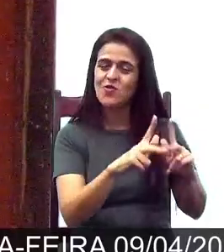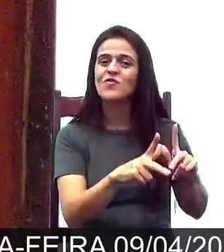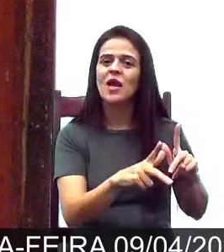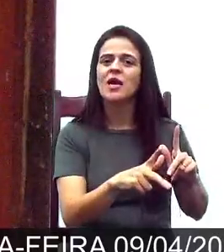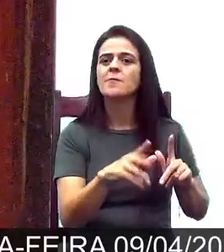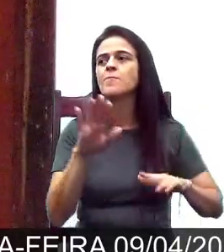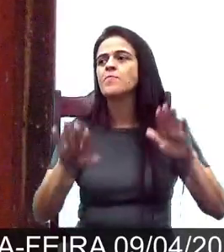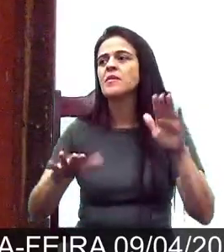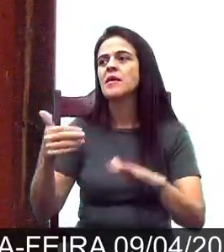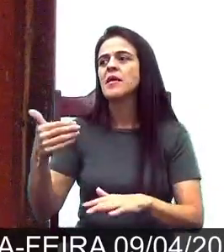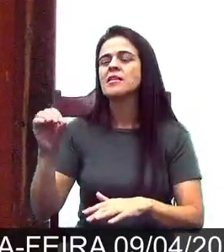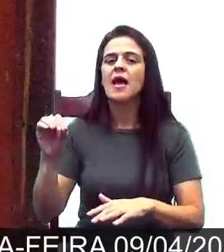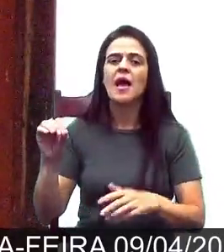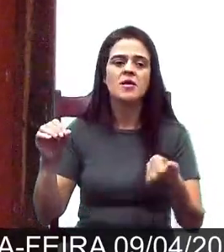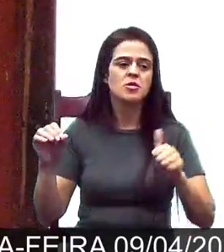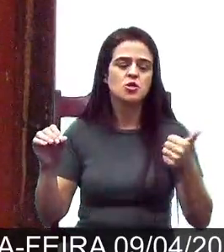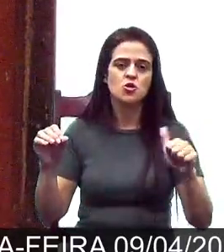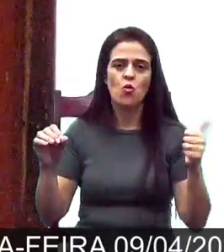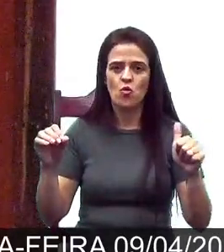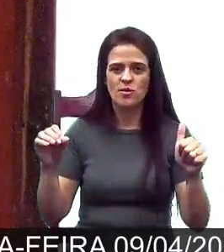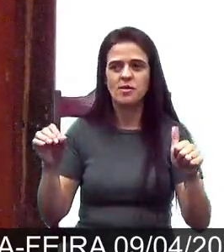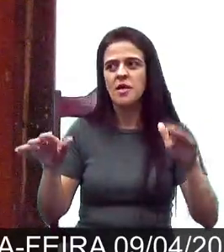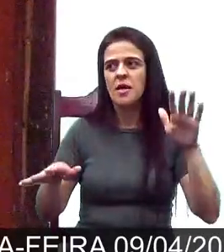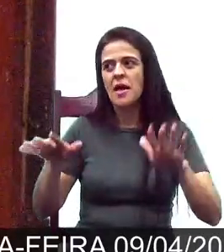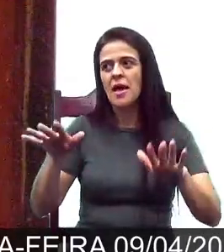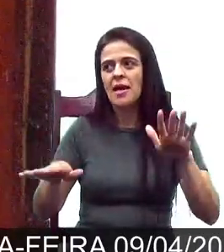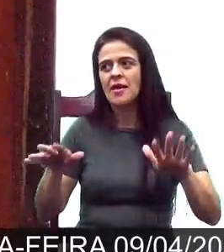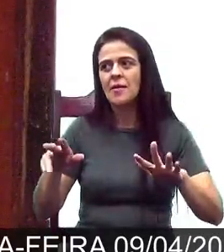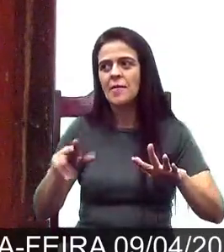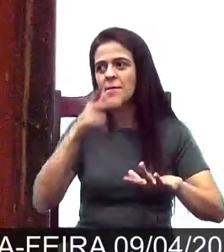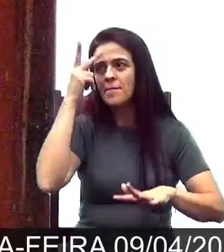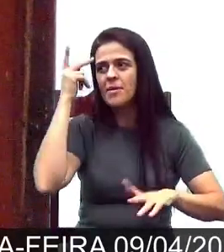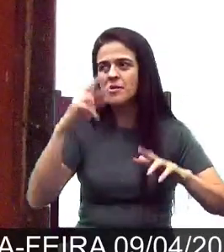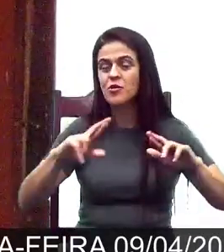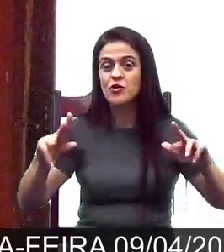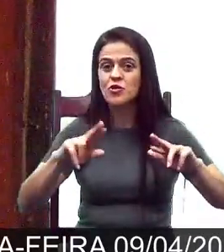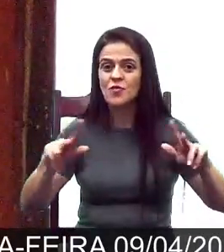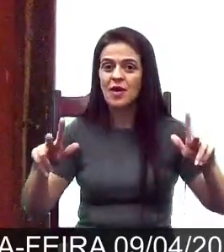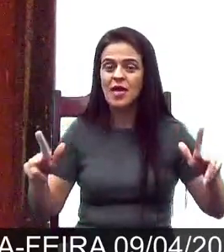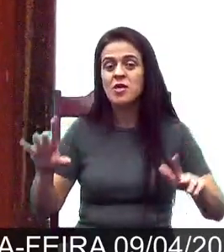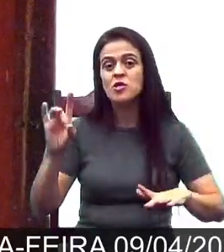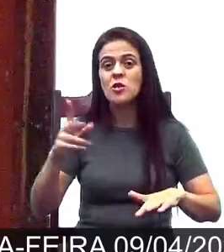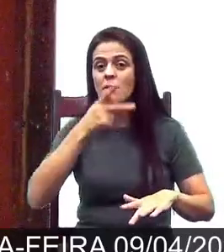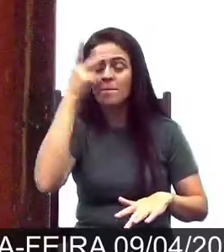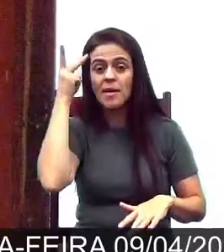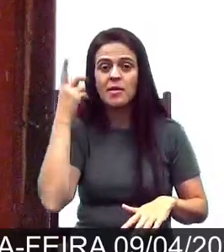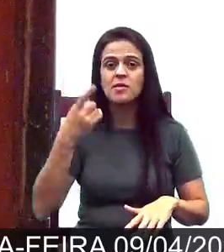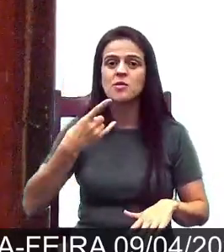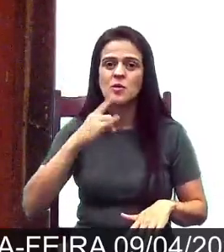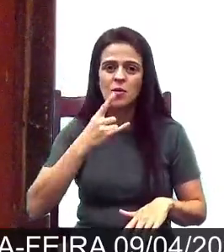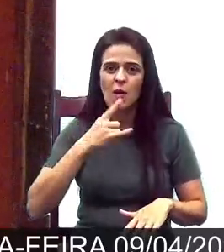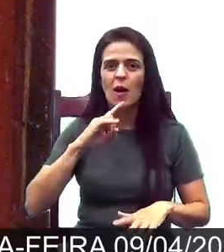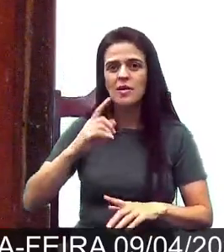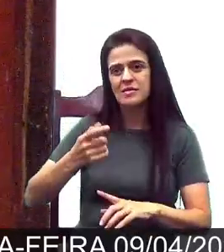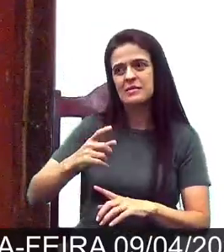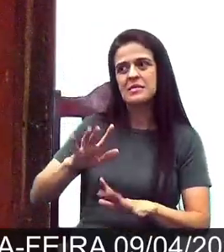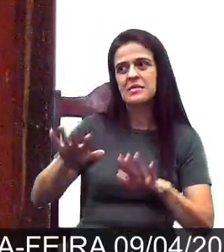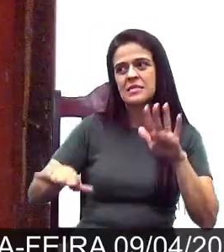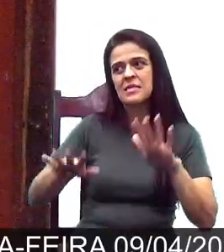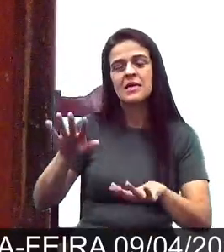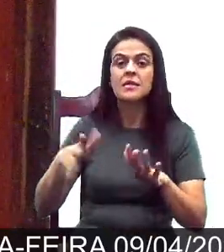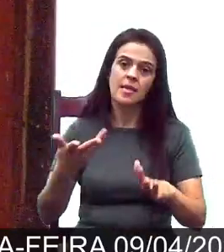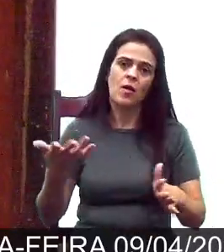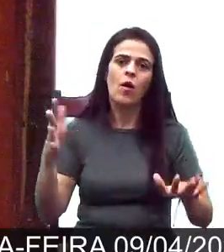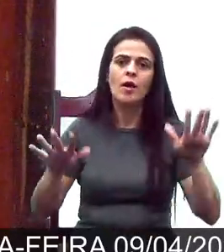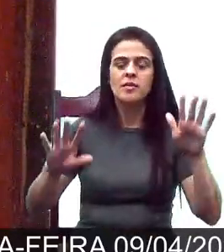dando 10, 11 horas da manhã, aí já vai ficando também só as pessoas que gostam, às vezes, de beber uma cachaçinha a mais. Né? E